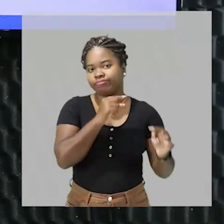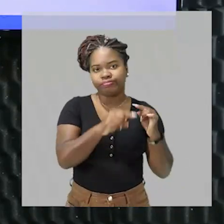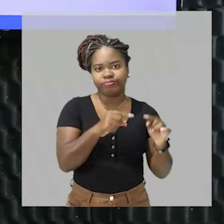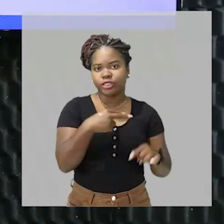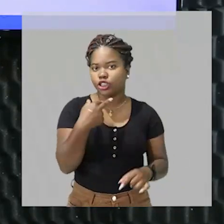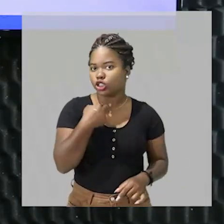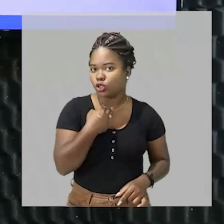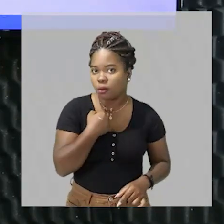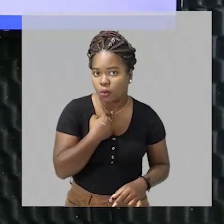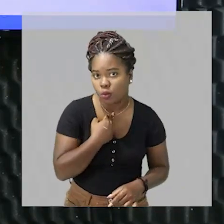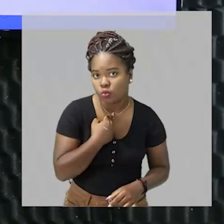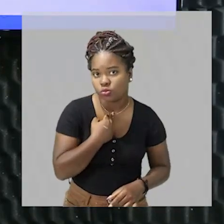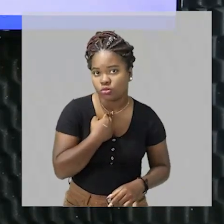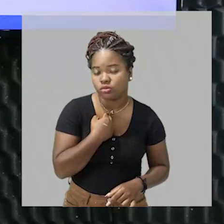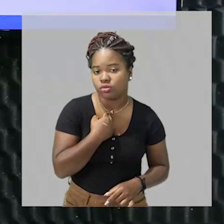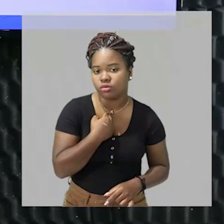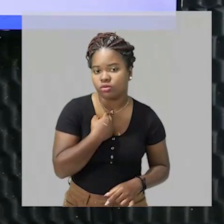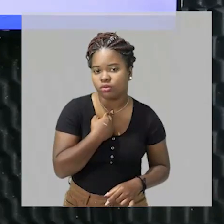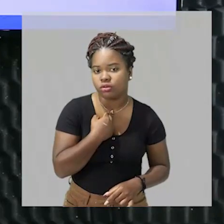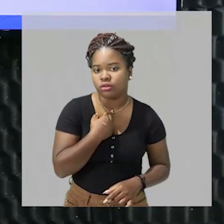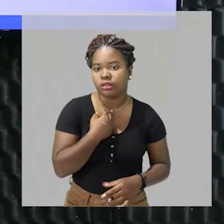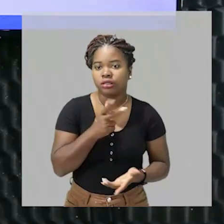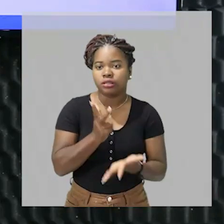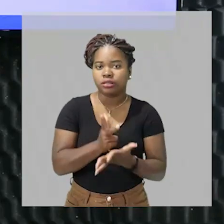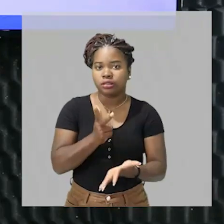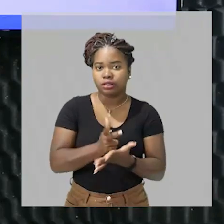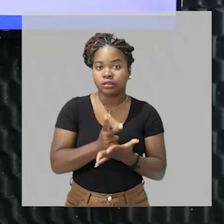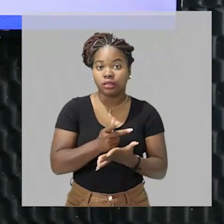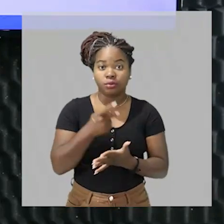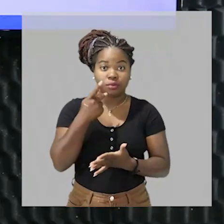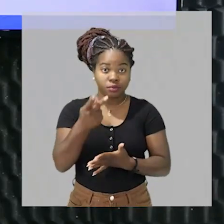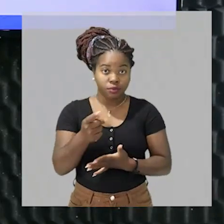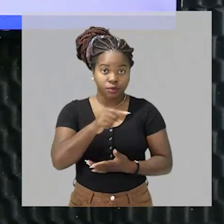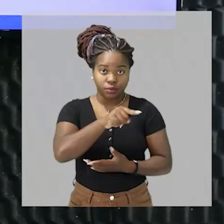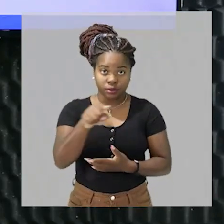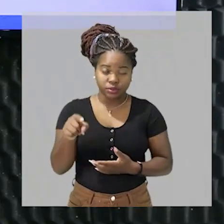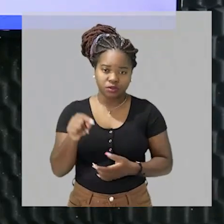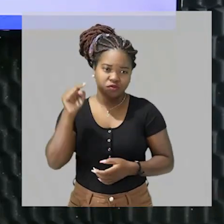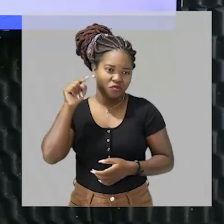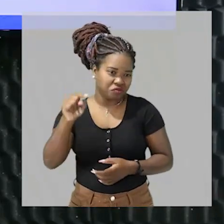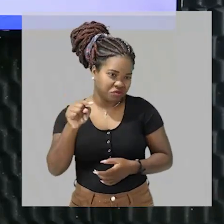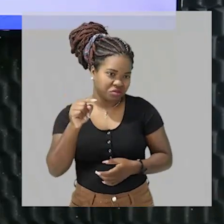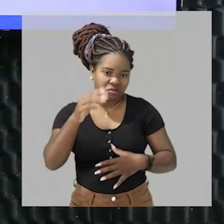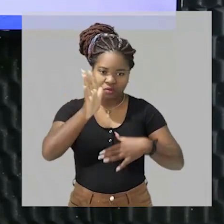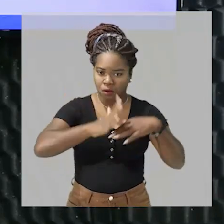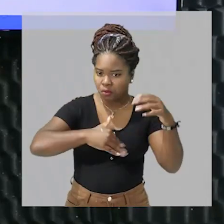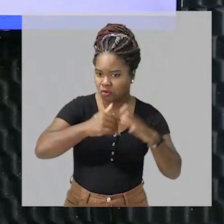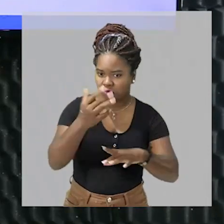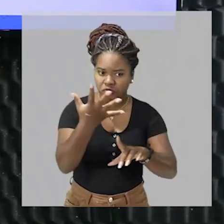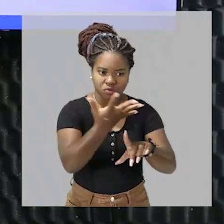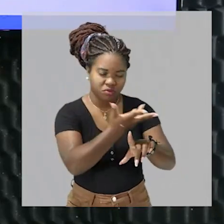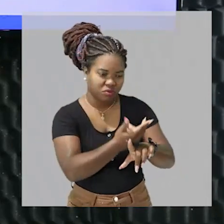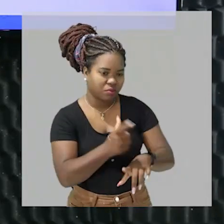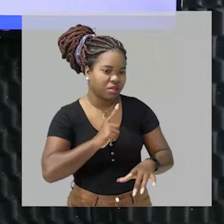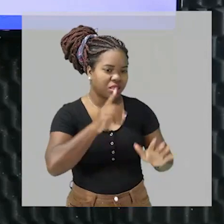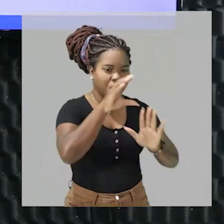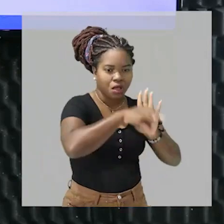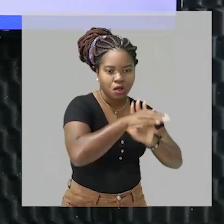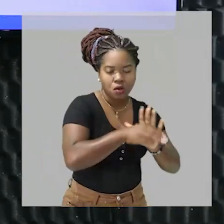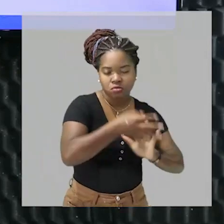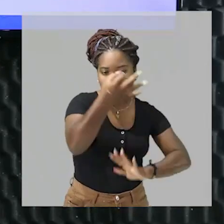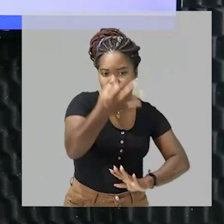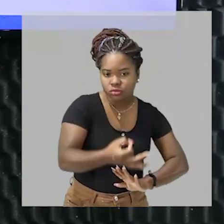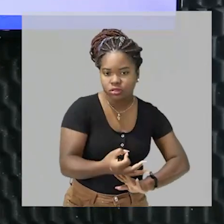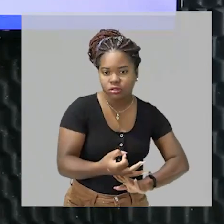pautado em absolutamente nada. Eu sempre costumo dizer, você não é especialista em arte para poder definir o conceito. Então, a